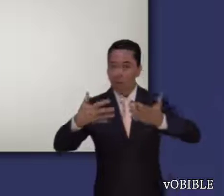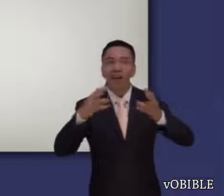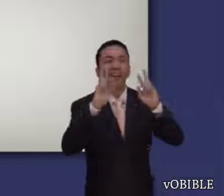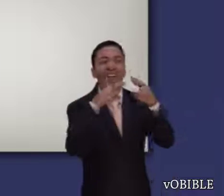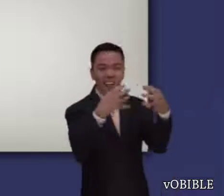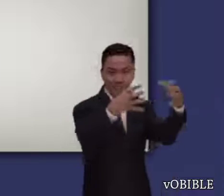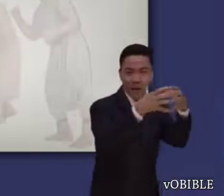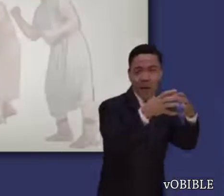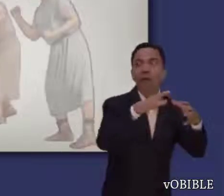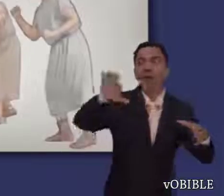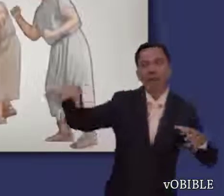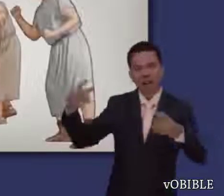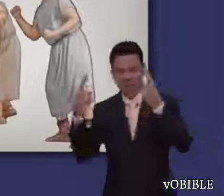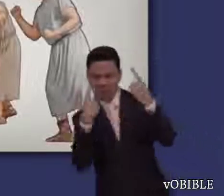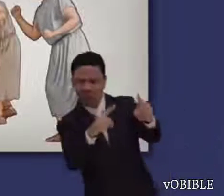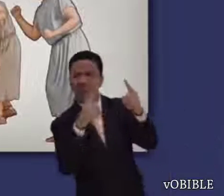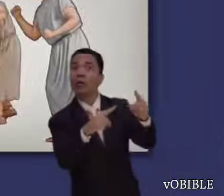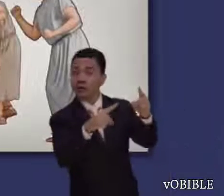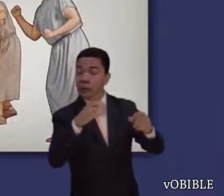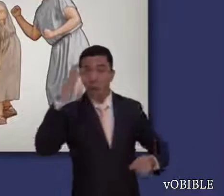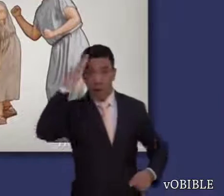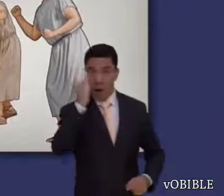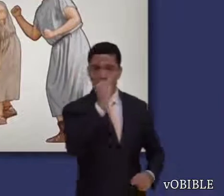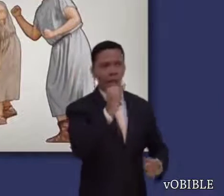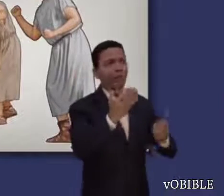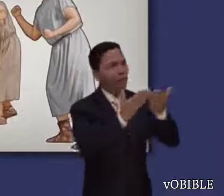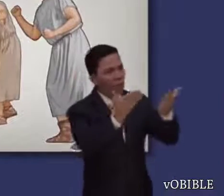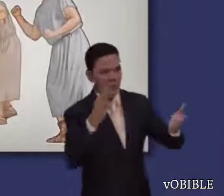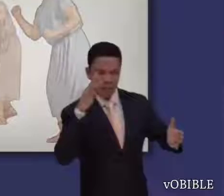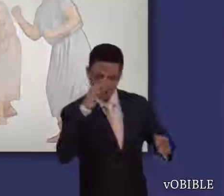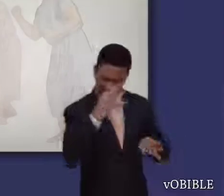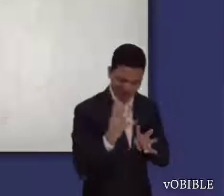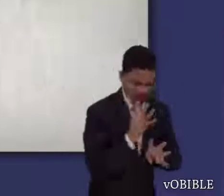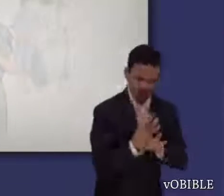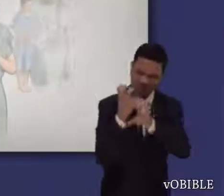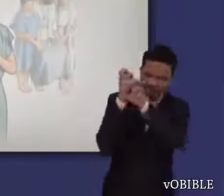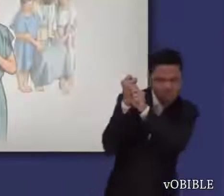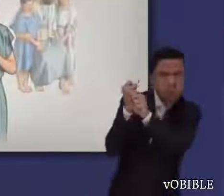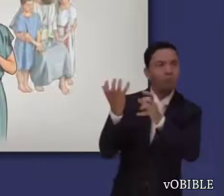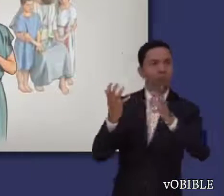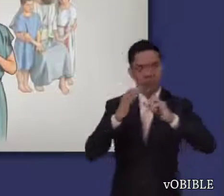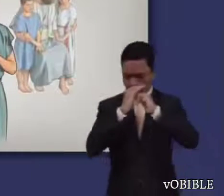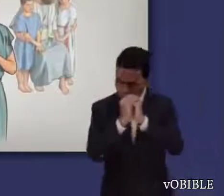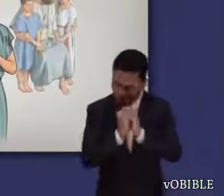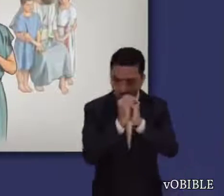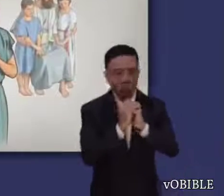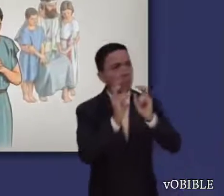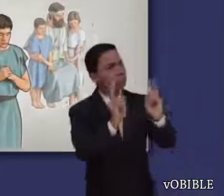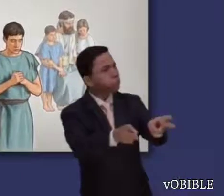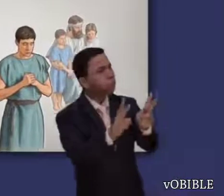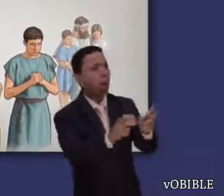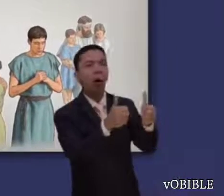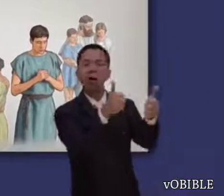No capítulo 1, Paulo elogia a fé e a perseverança dos irmãos. Ele também explica que os que estão passando